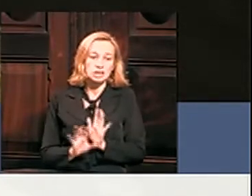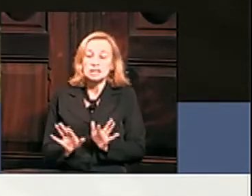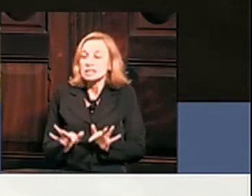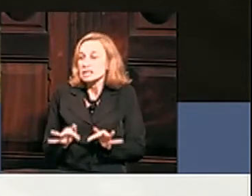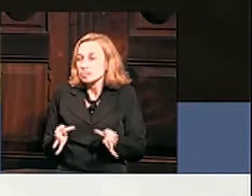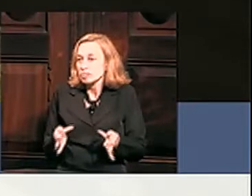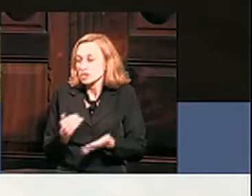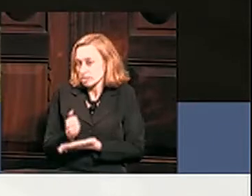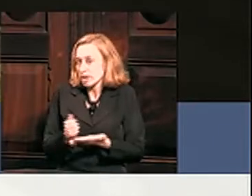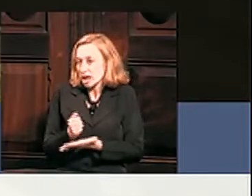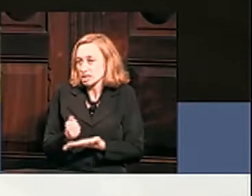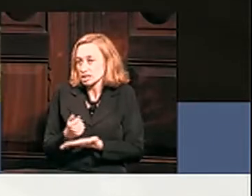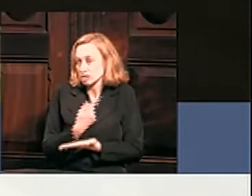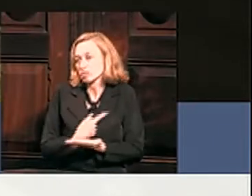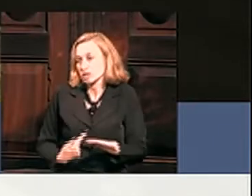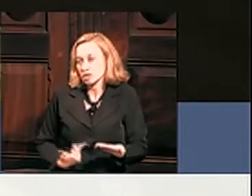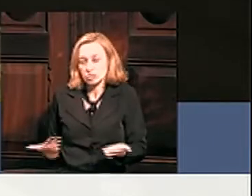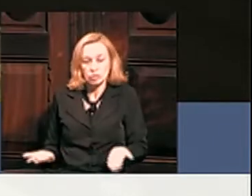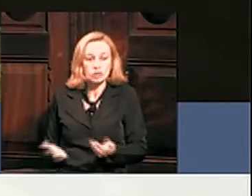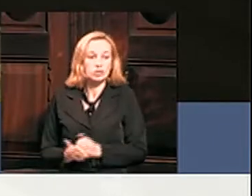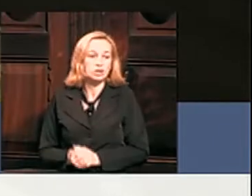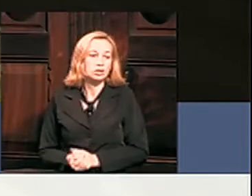ao governador